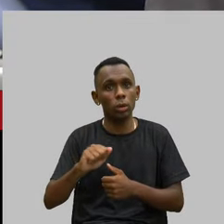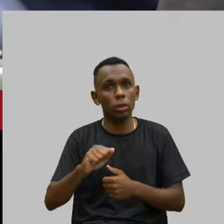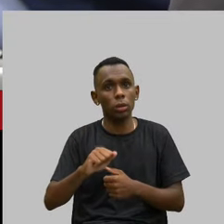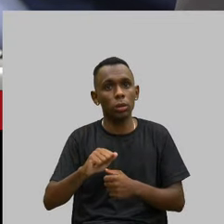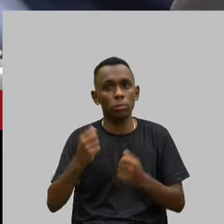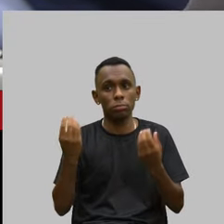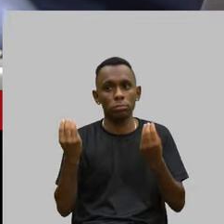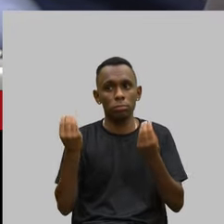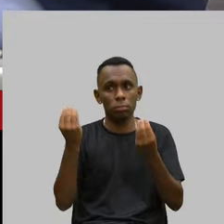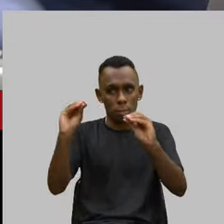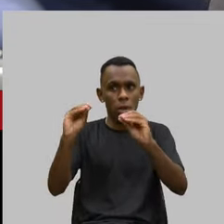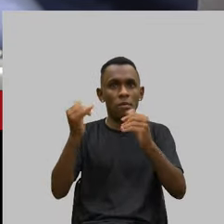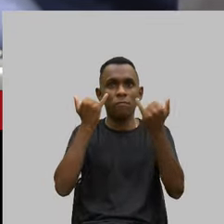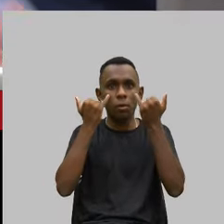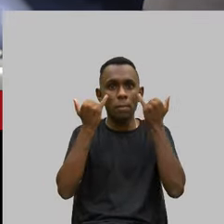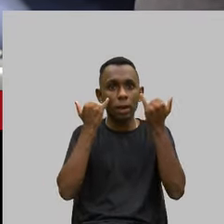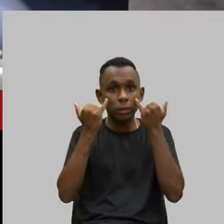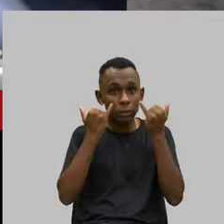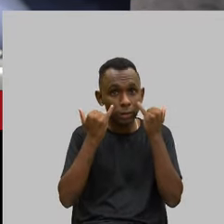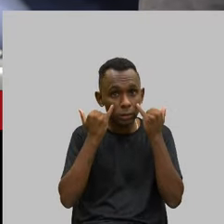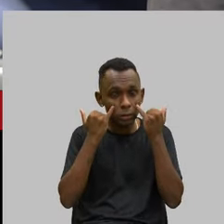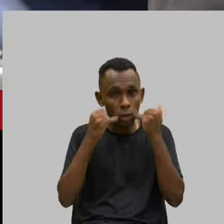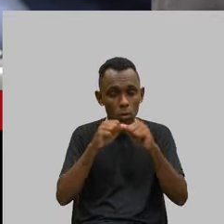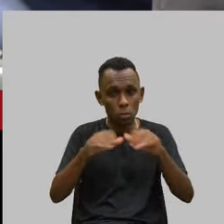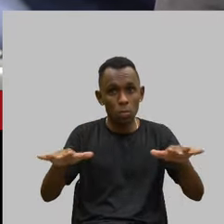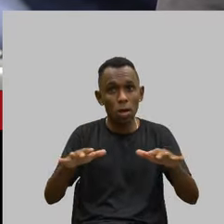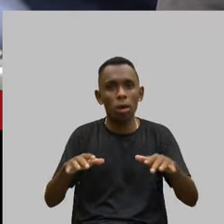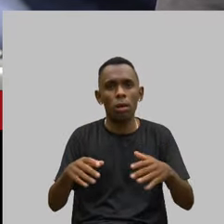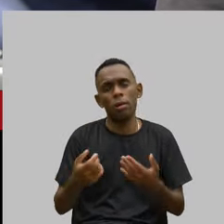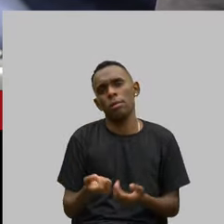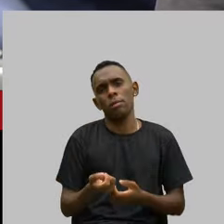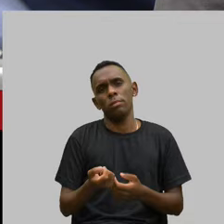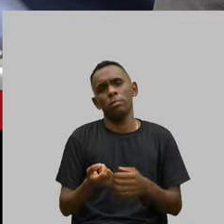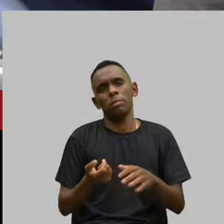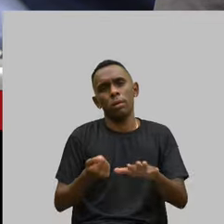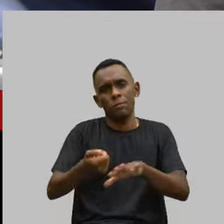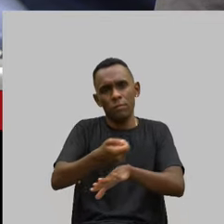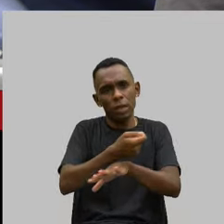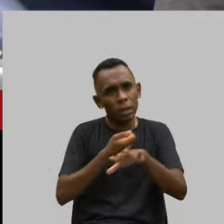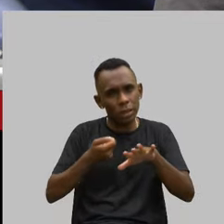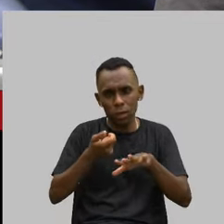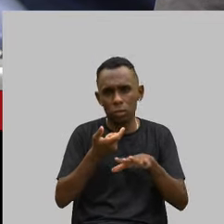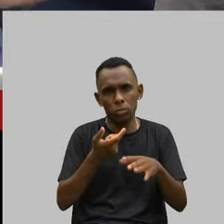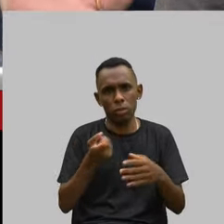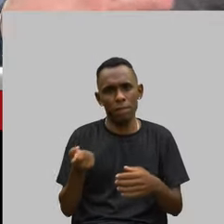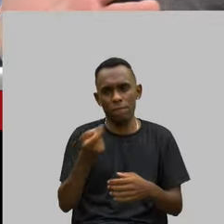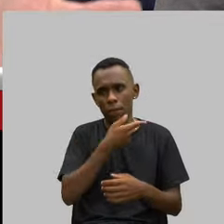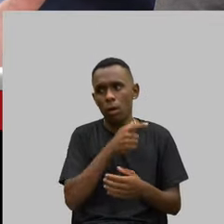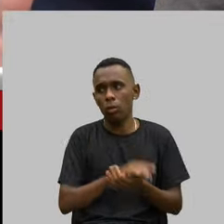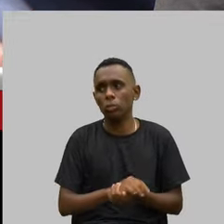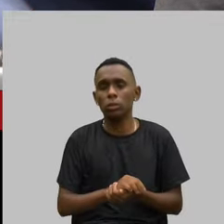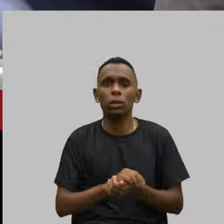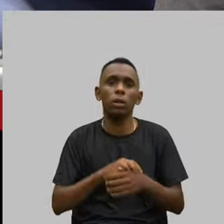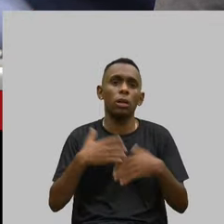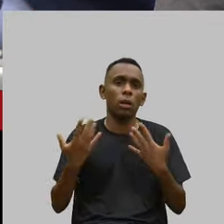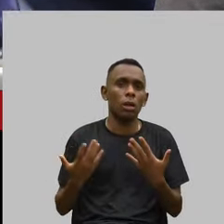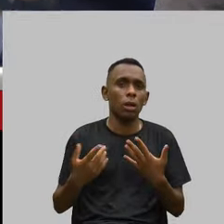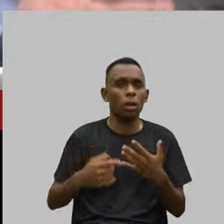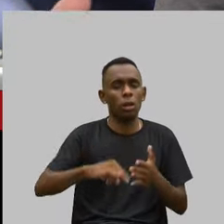falsa Tá mas ela é falsa no seguinte sentido não houve essa tratativa de liberar